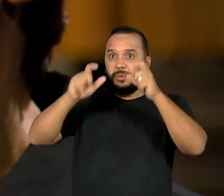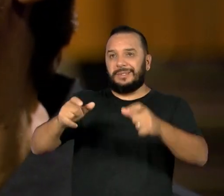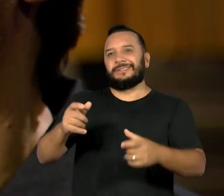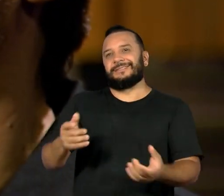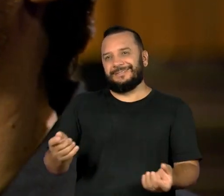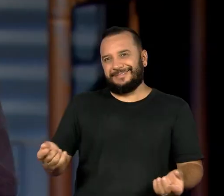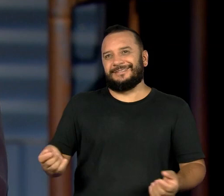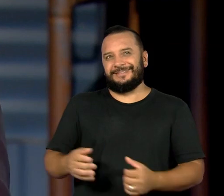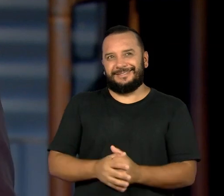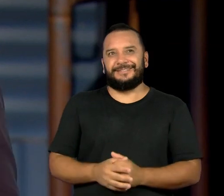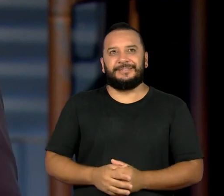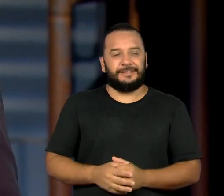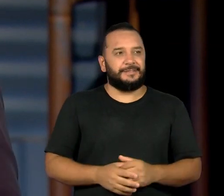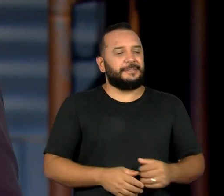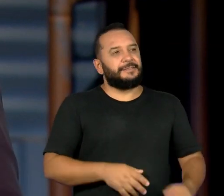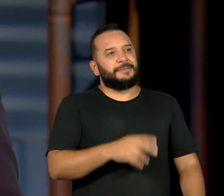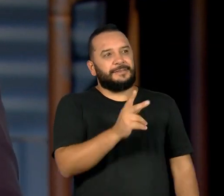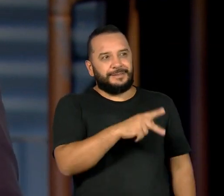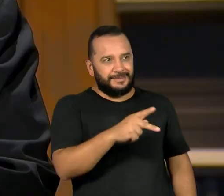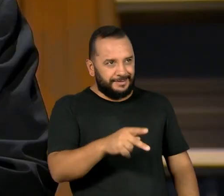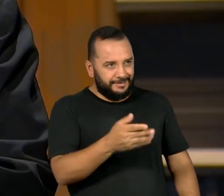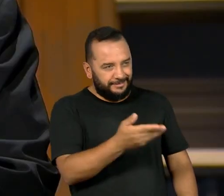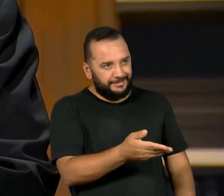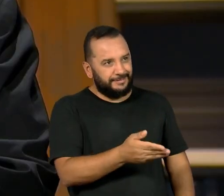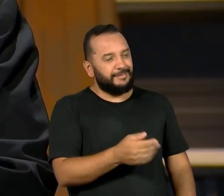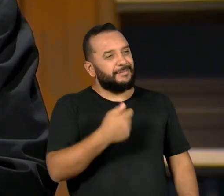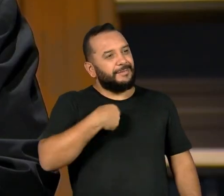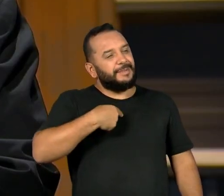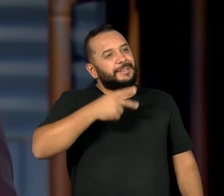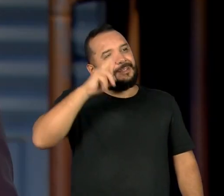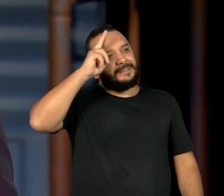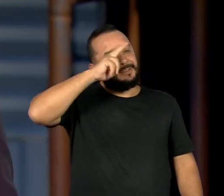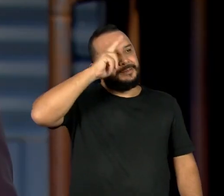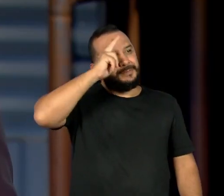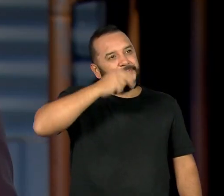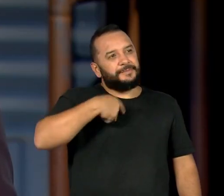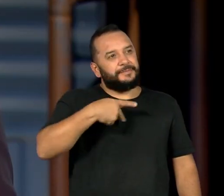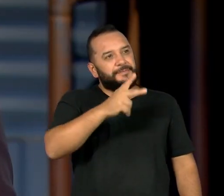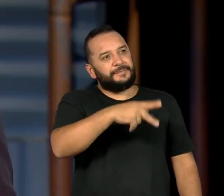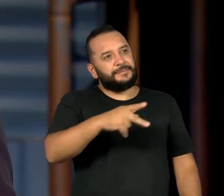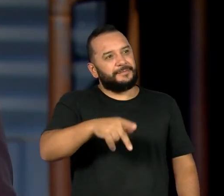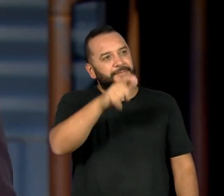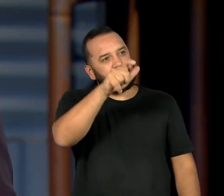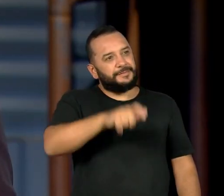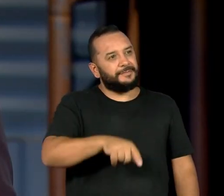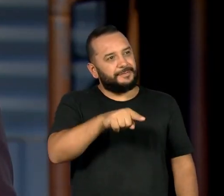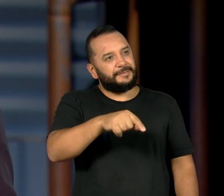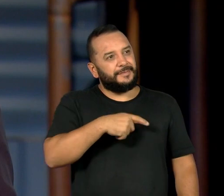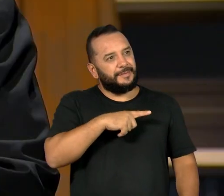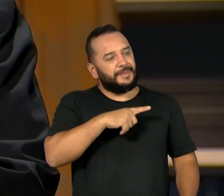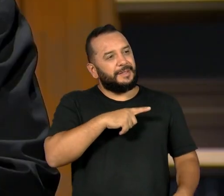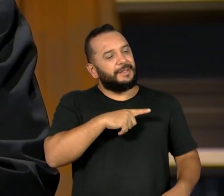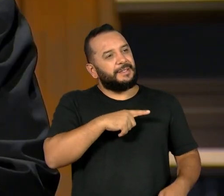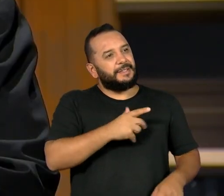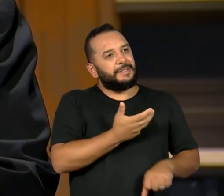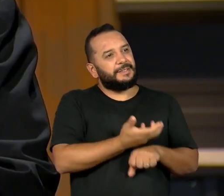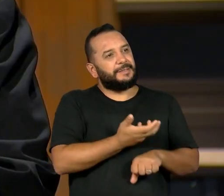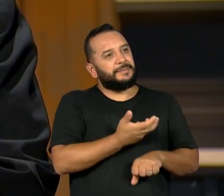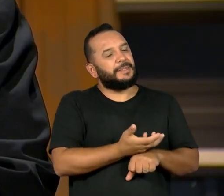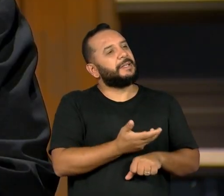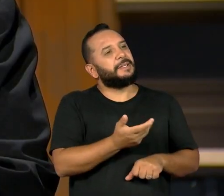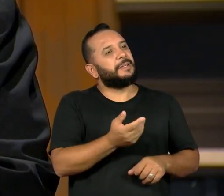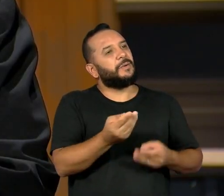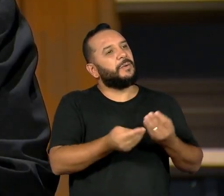fazer. De novo o professor, o professor. Né? A gente se lembra desses caras, independente da matéria, né? O que